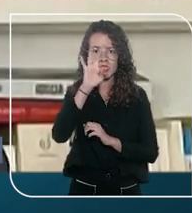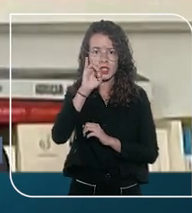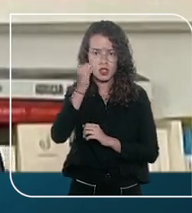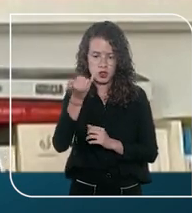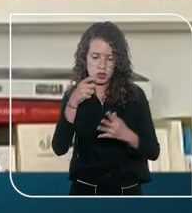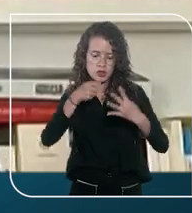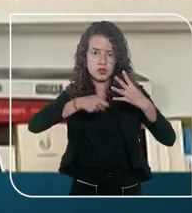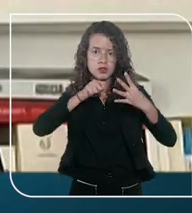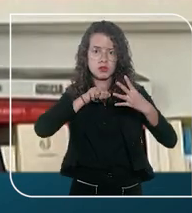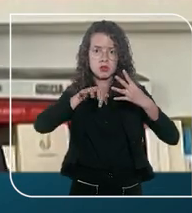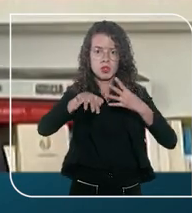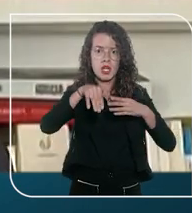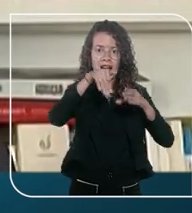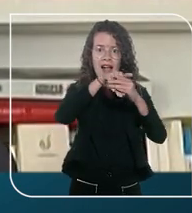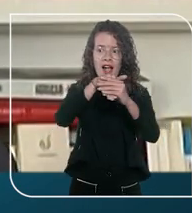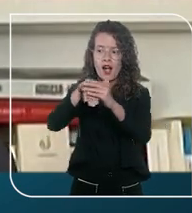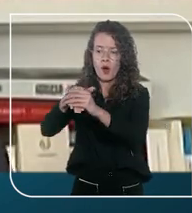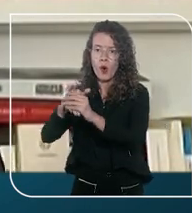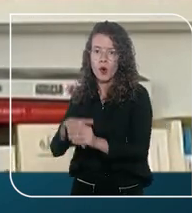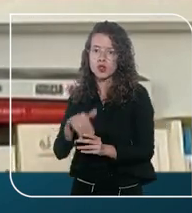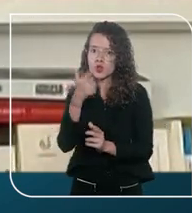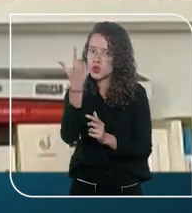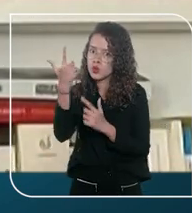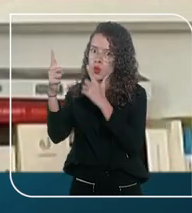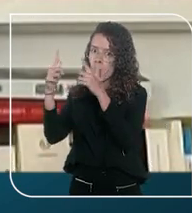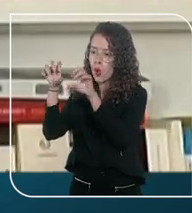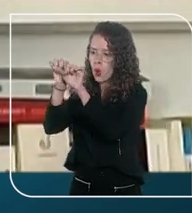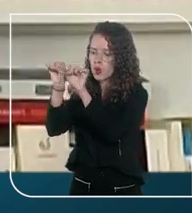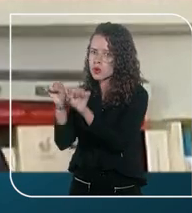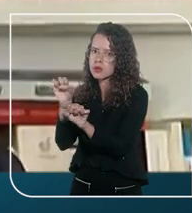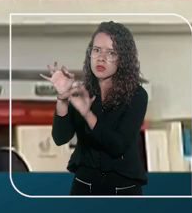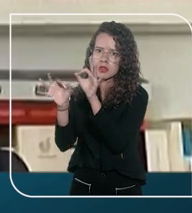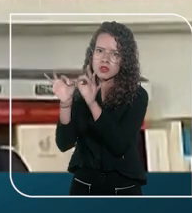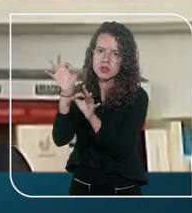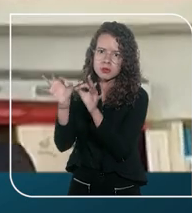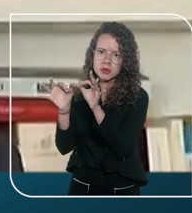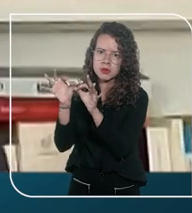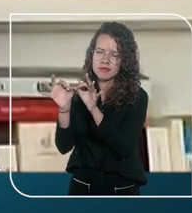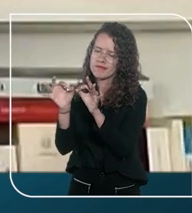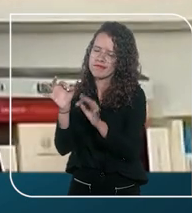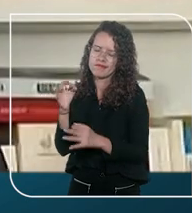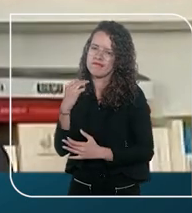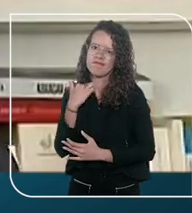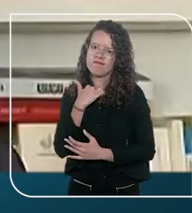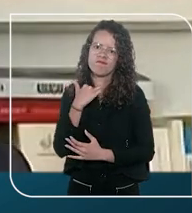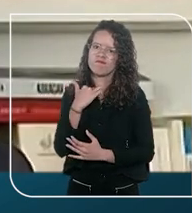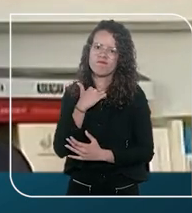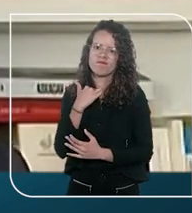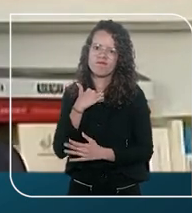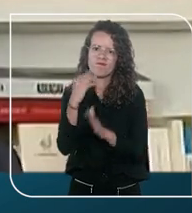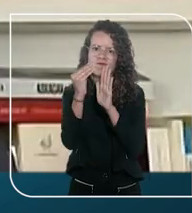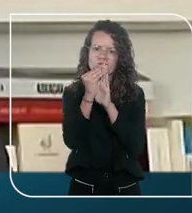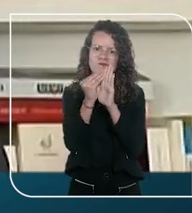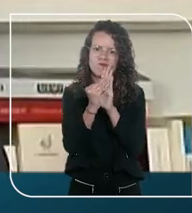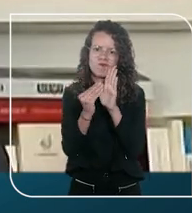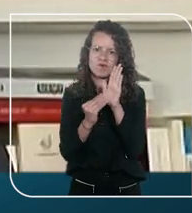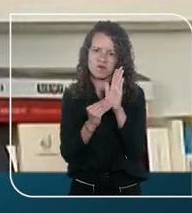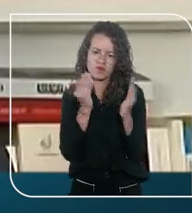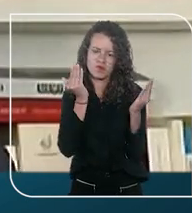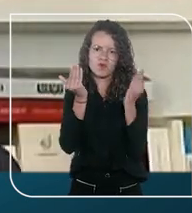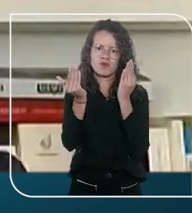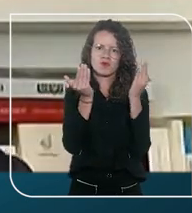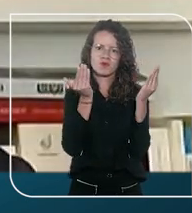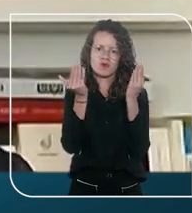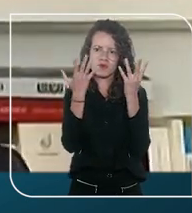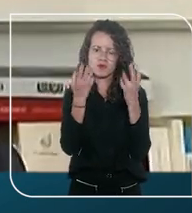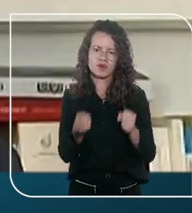né, acórdãos proferidos por outros tribunais não podem ser adotados como